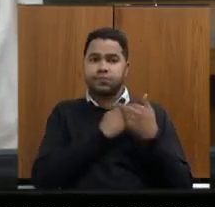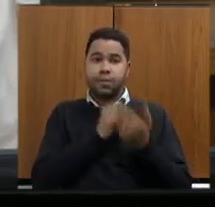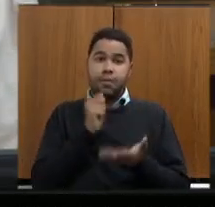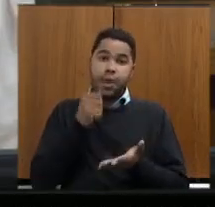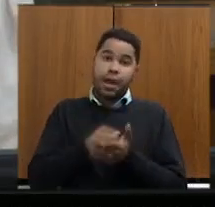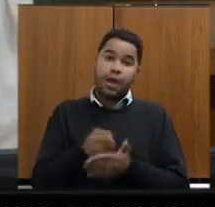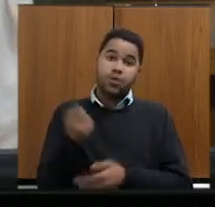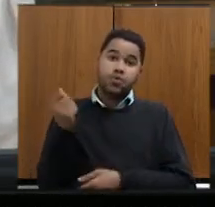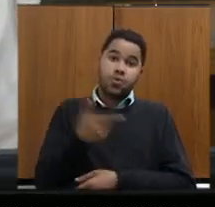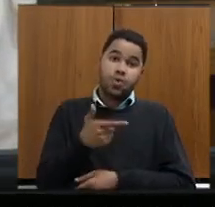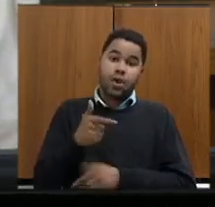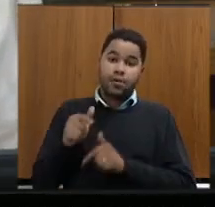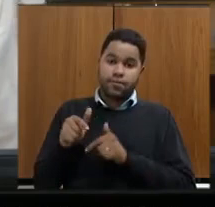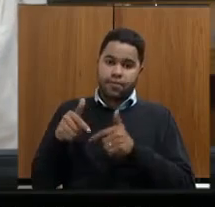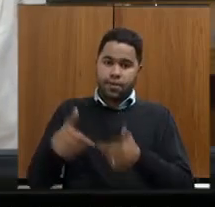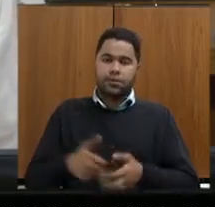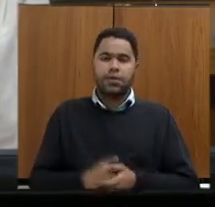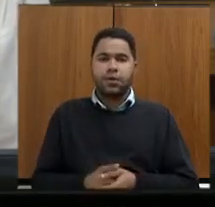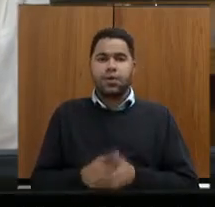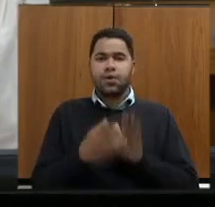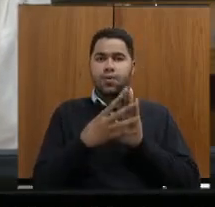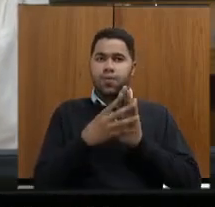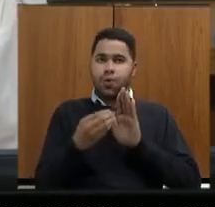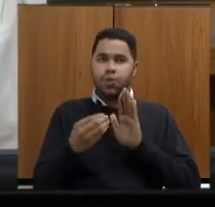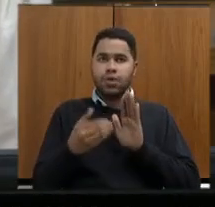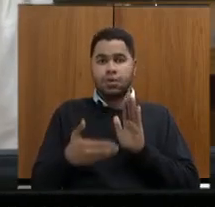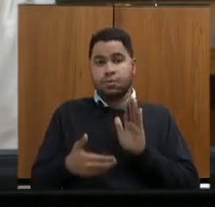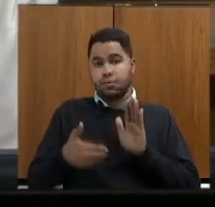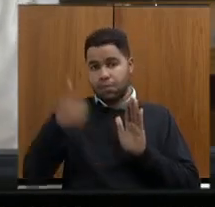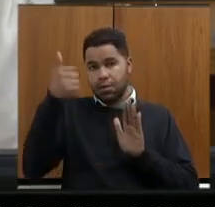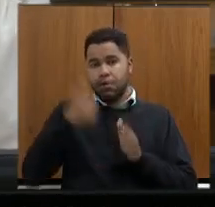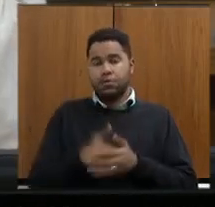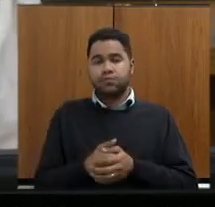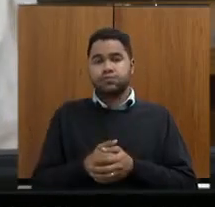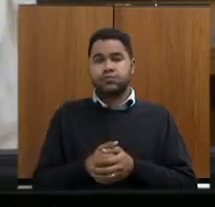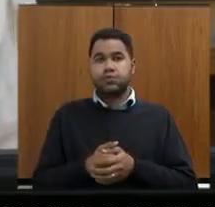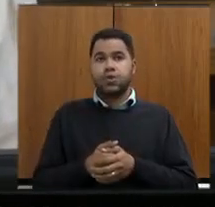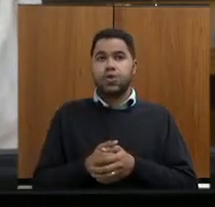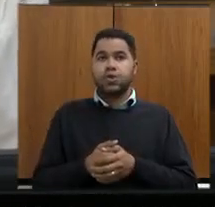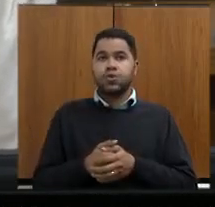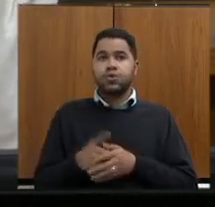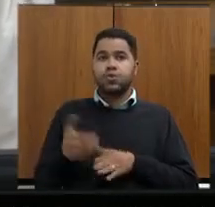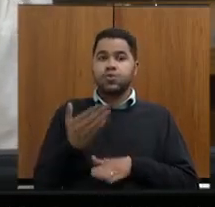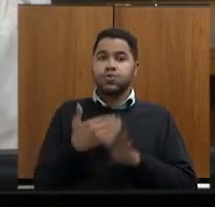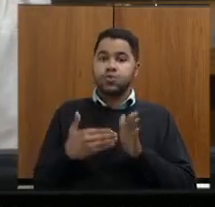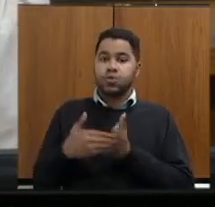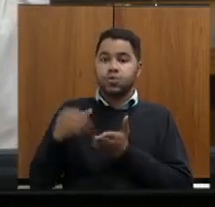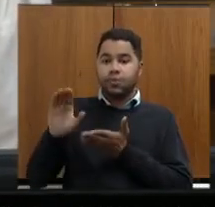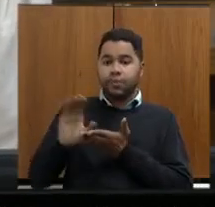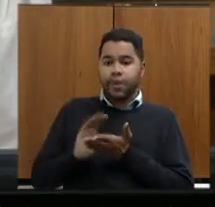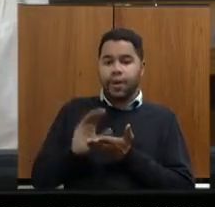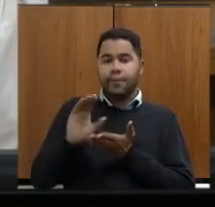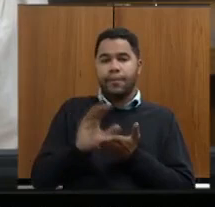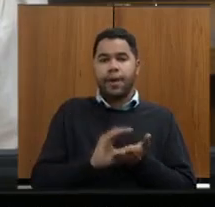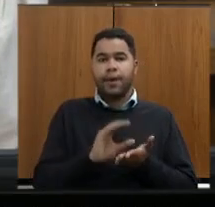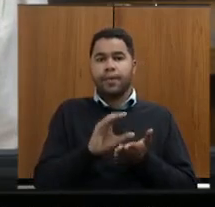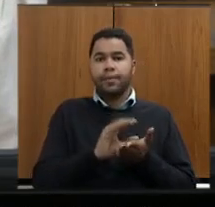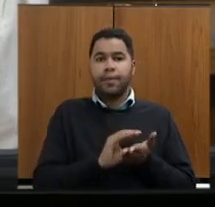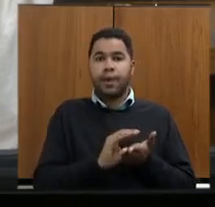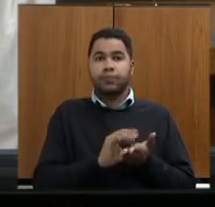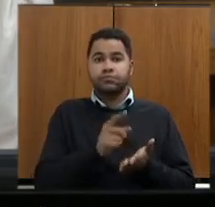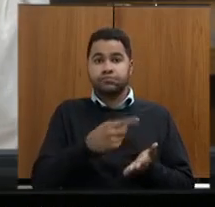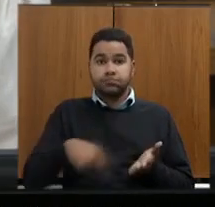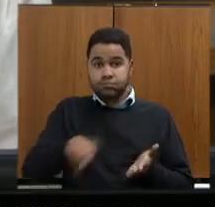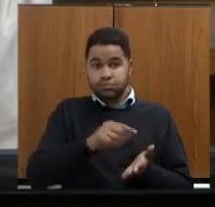pagar Duque nas obrigações de fazer nesse modelo tem se mostrado melhor tudo aquilo que vem engraçado de recursos para os cofres